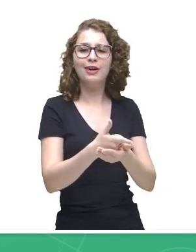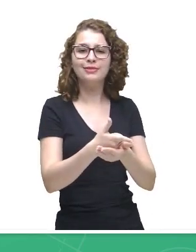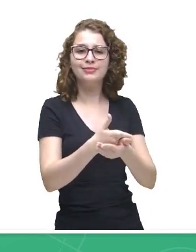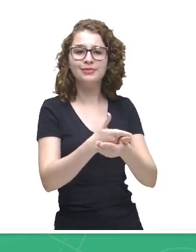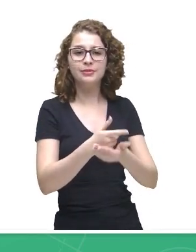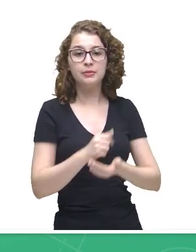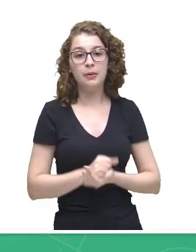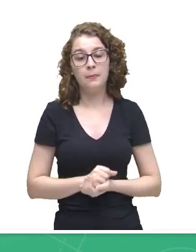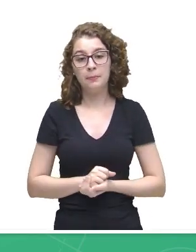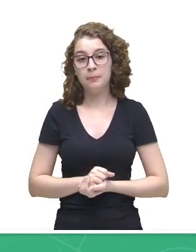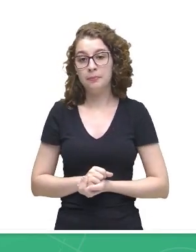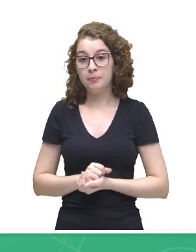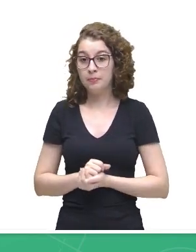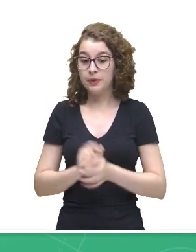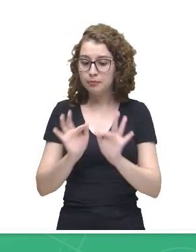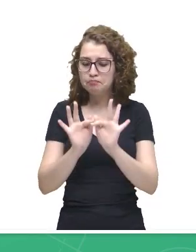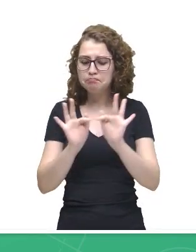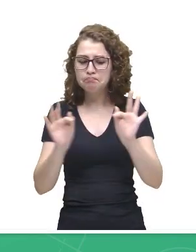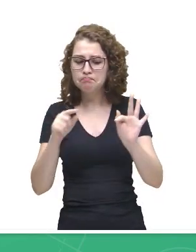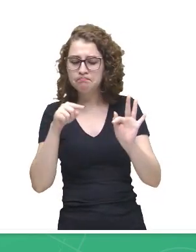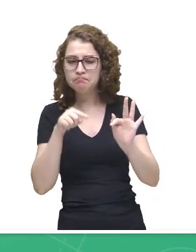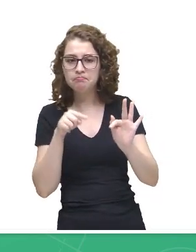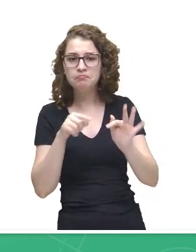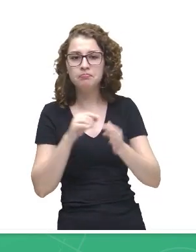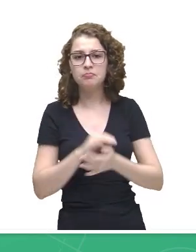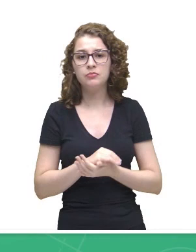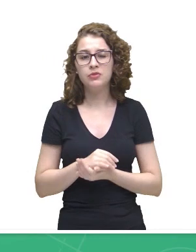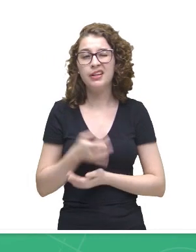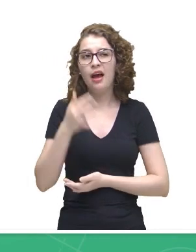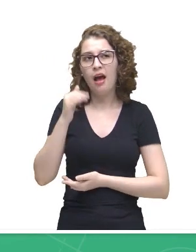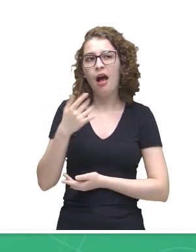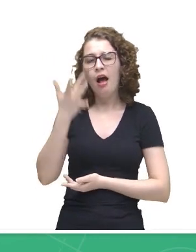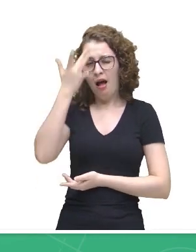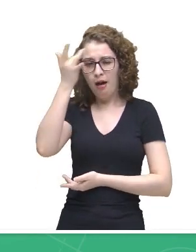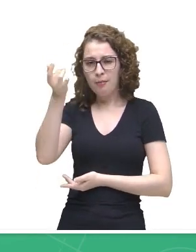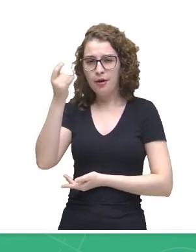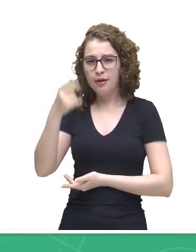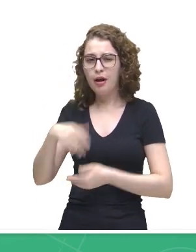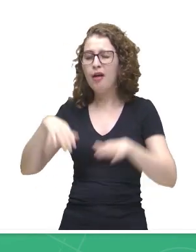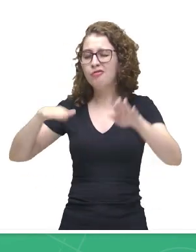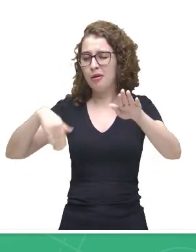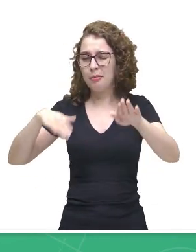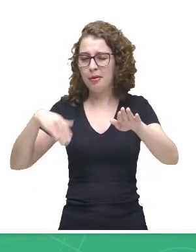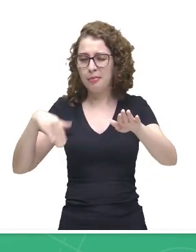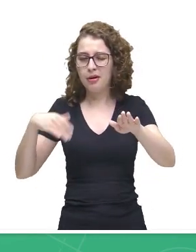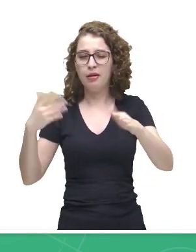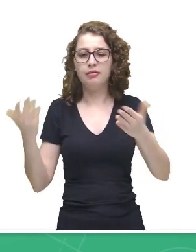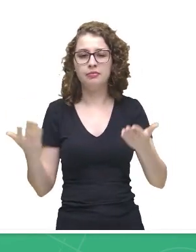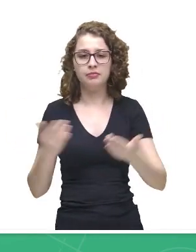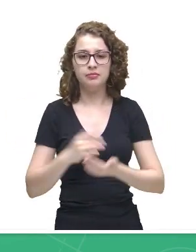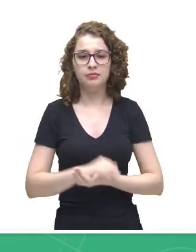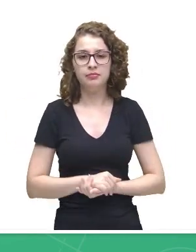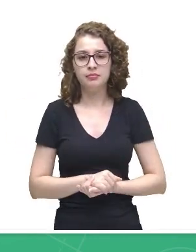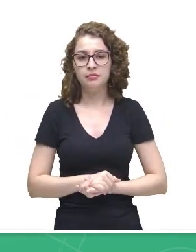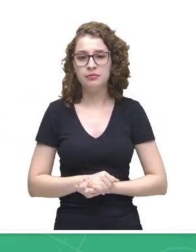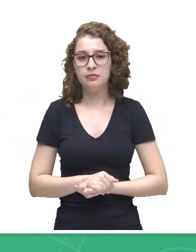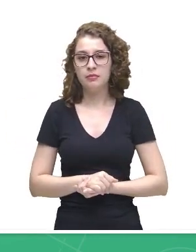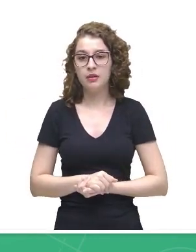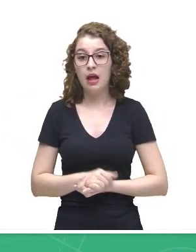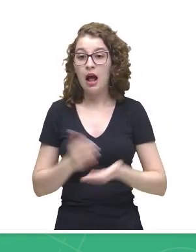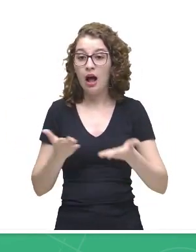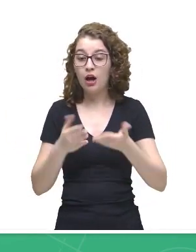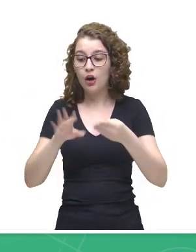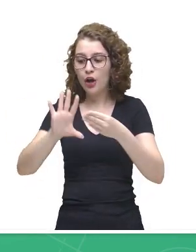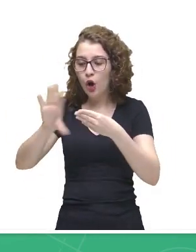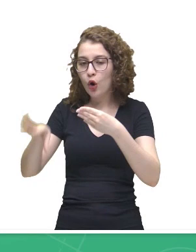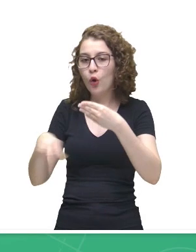Nós vamos para a praia amanhã. Mas eu vou acrescentar uma palavra que vai dar mais sentido a essa oração. Vejam,